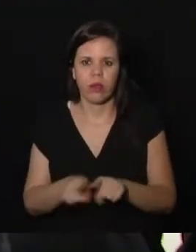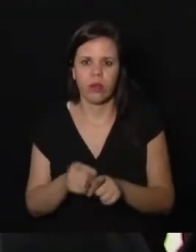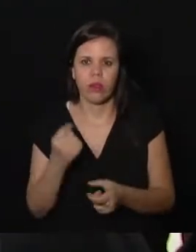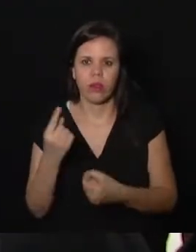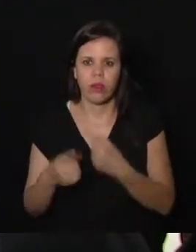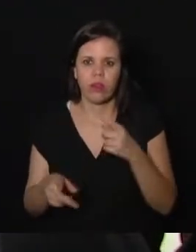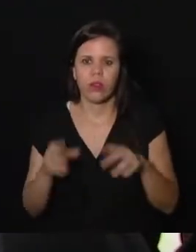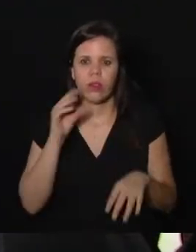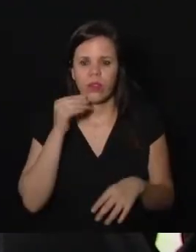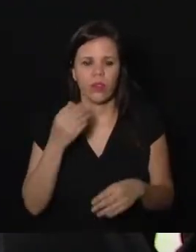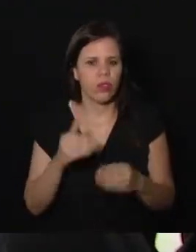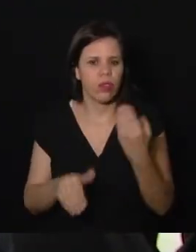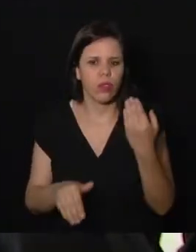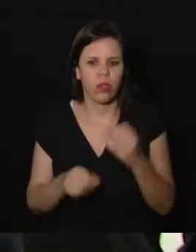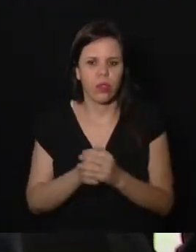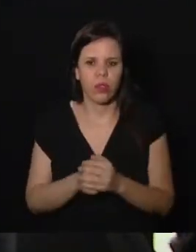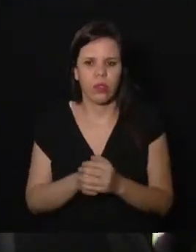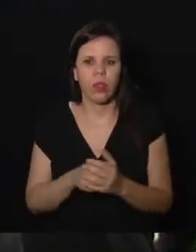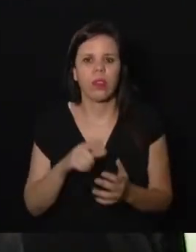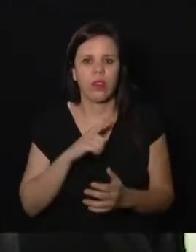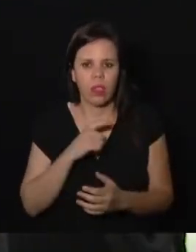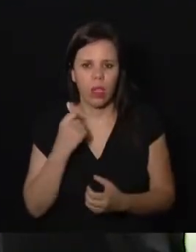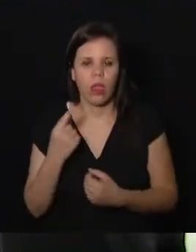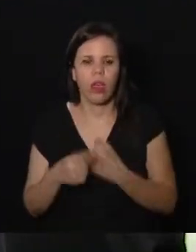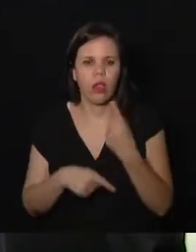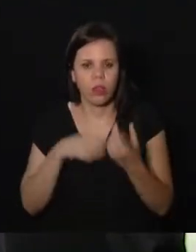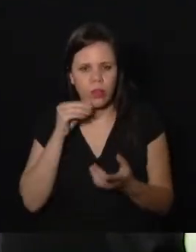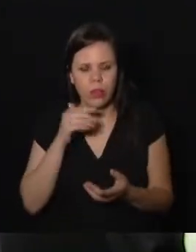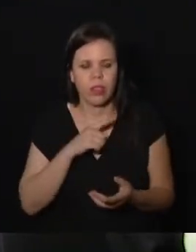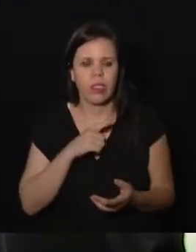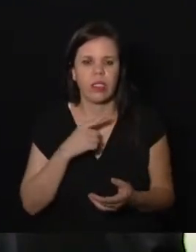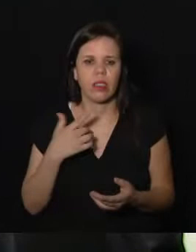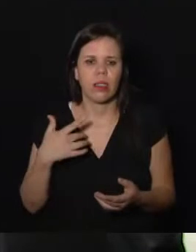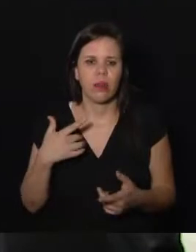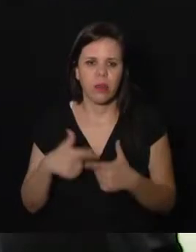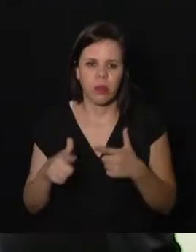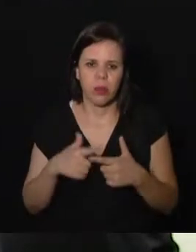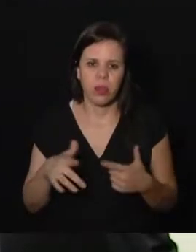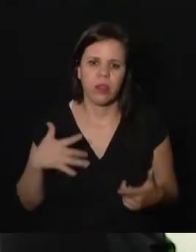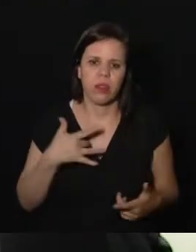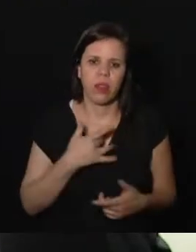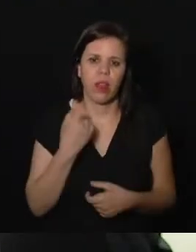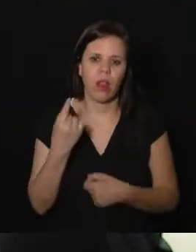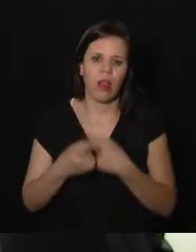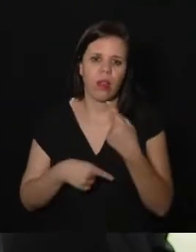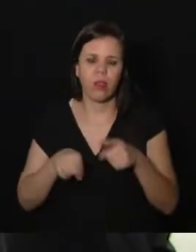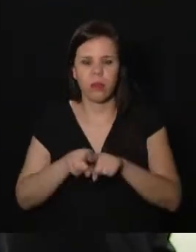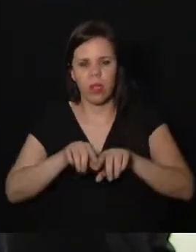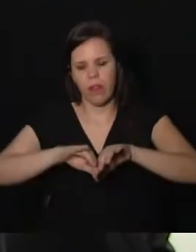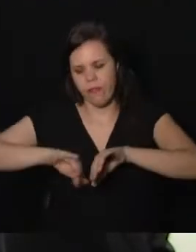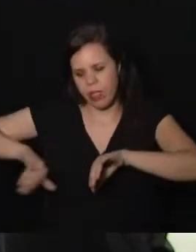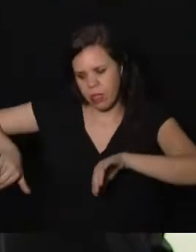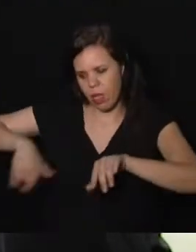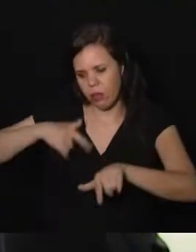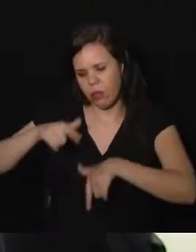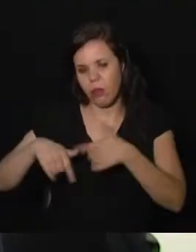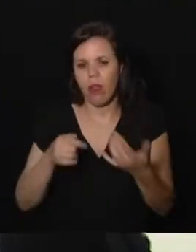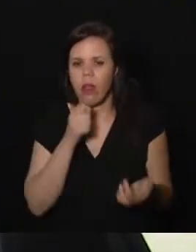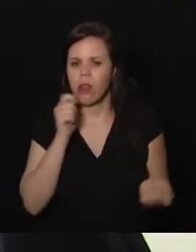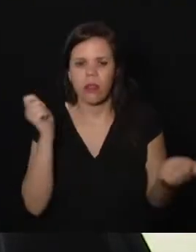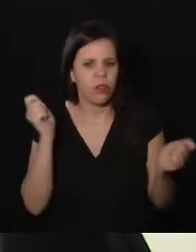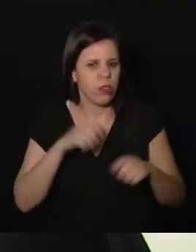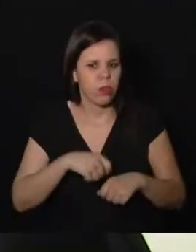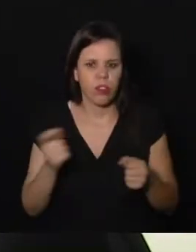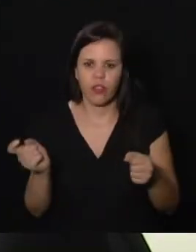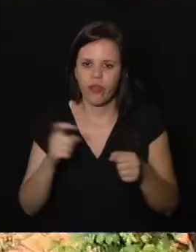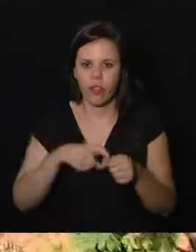não concordaram, inclusive tem funcionários que estão com problema de saúde, tem funcionários que estão de licença e não é possível eles